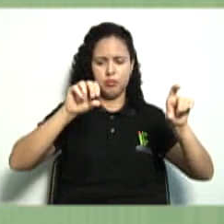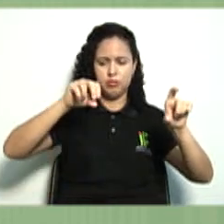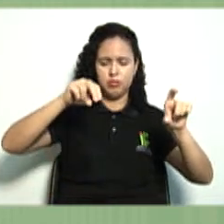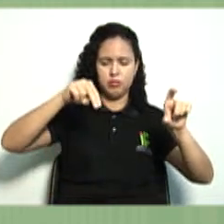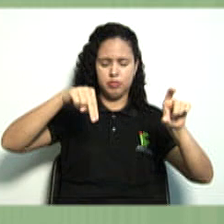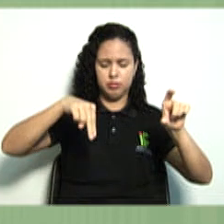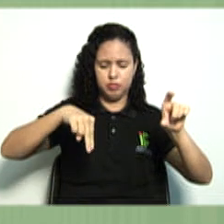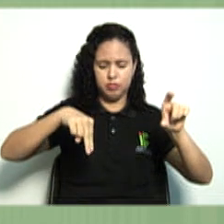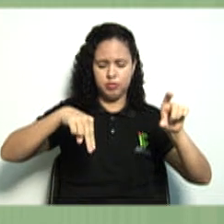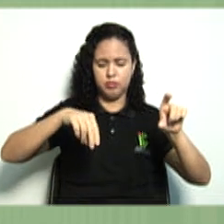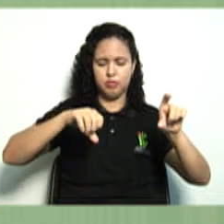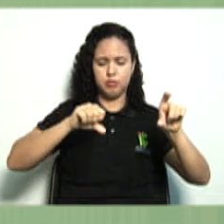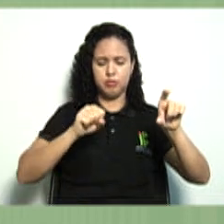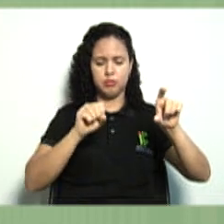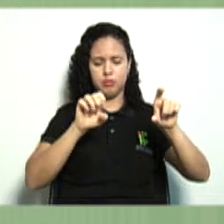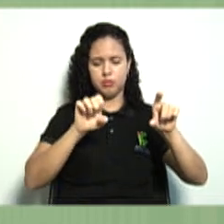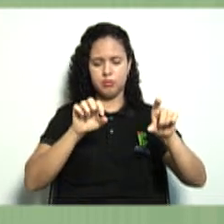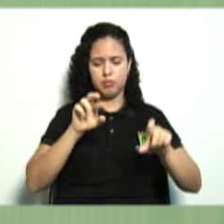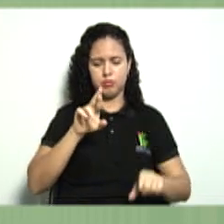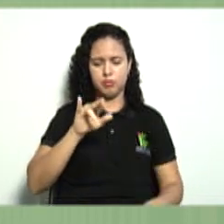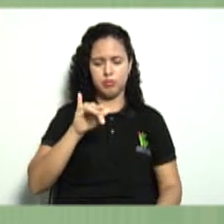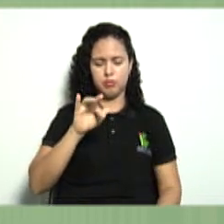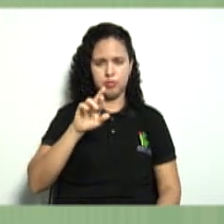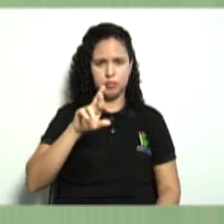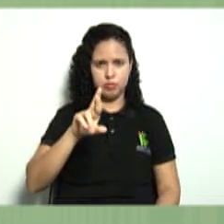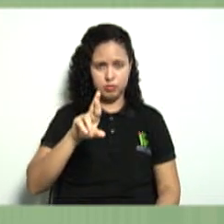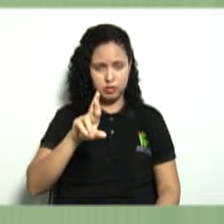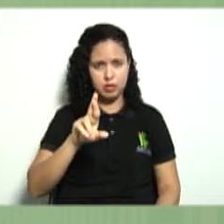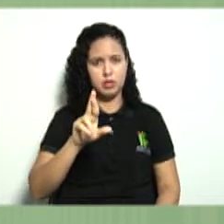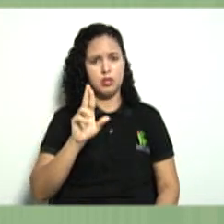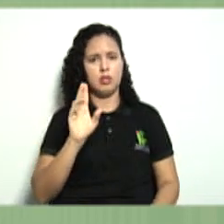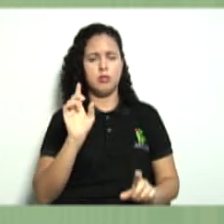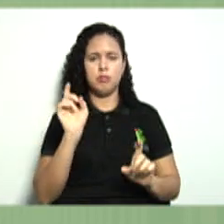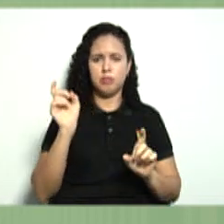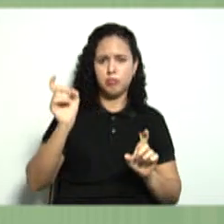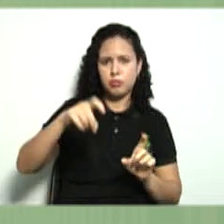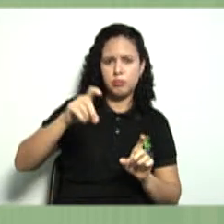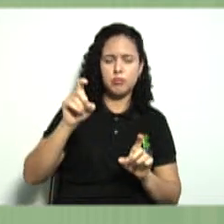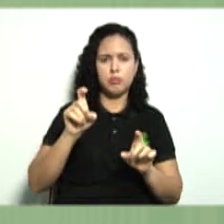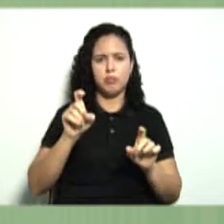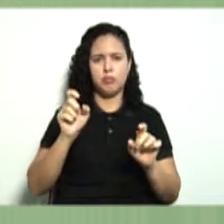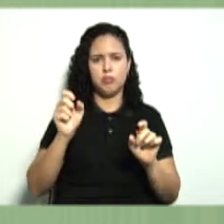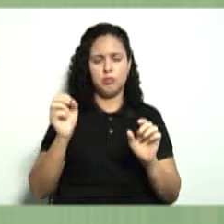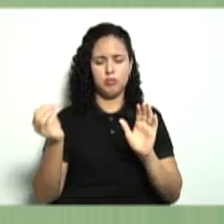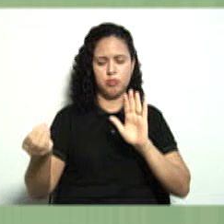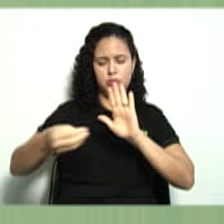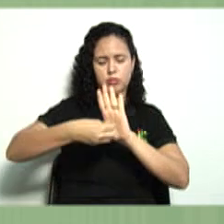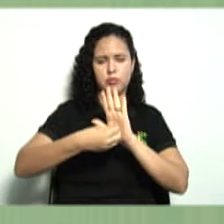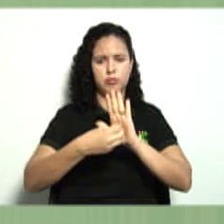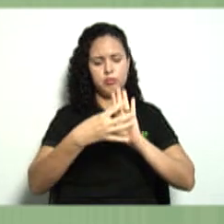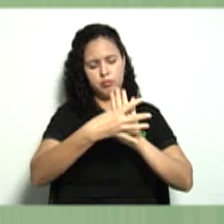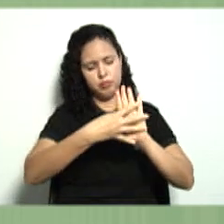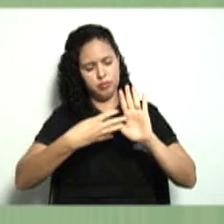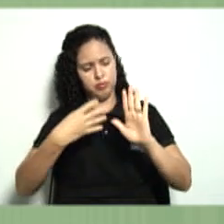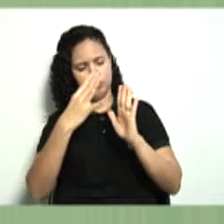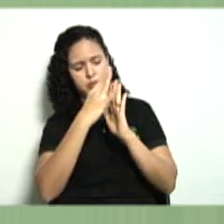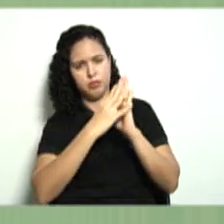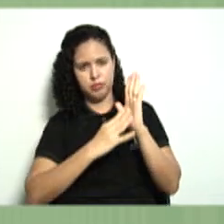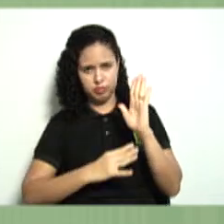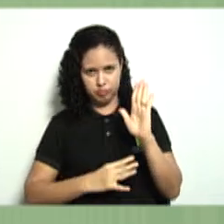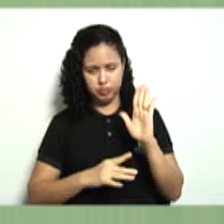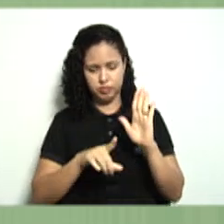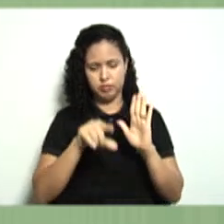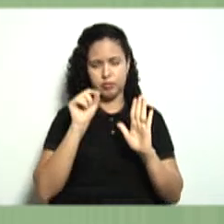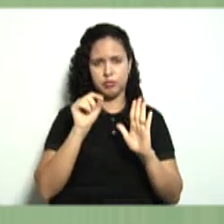e a tabela é o que? Composta por colunas, certo? E linhas. Então, na hora de você inserir, é só saber o número de colunas. No caso aqui